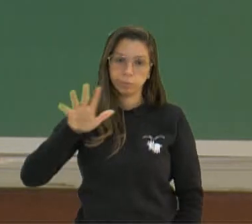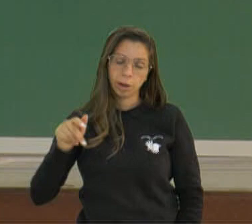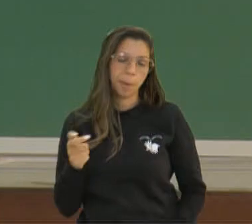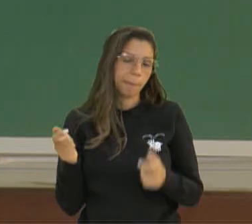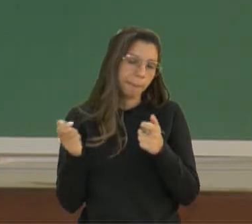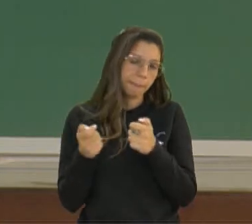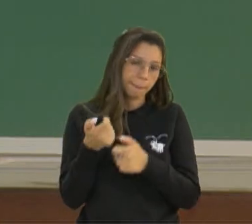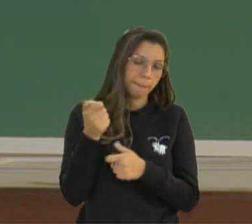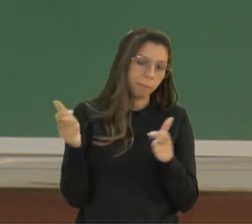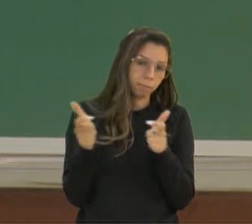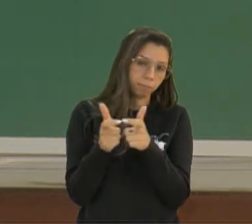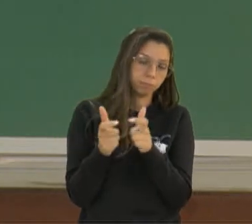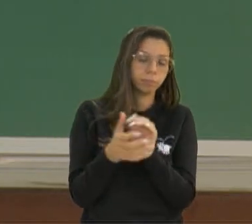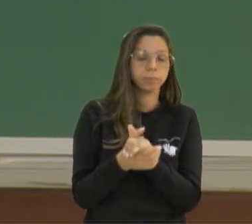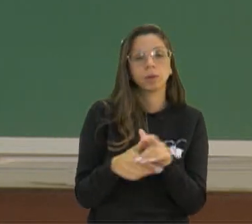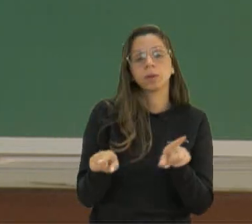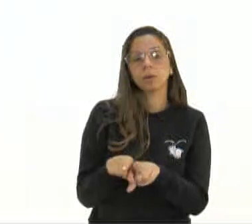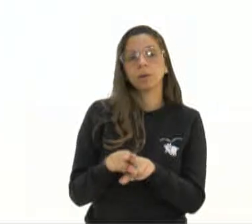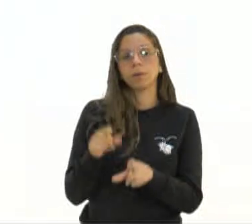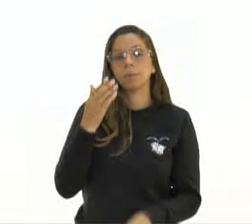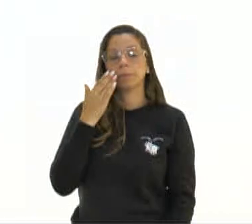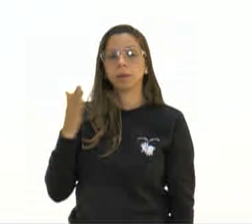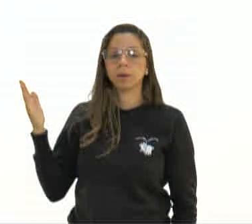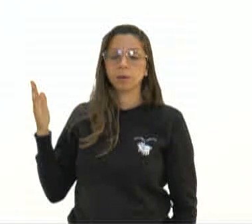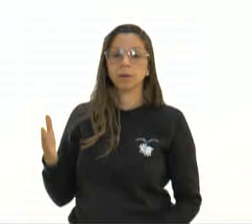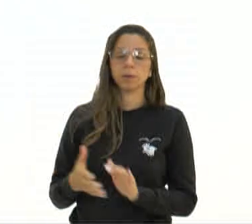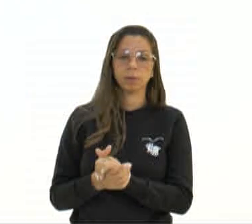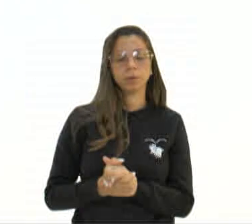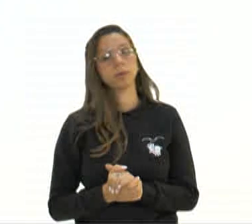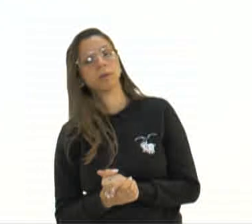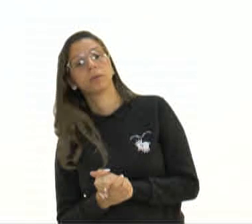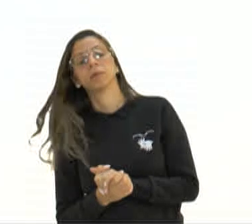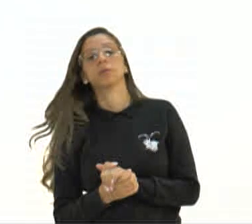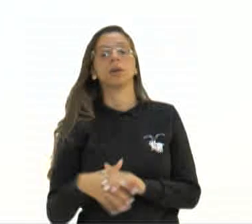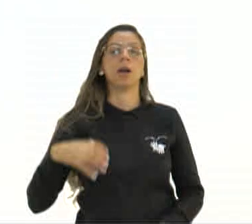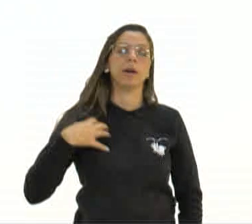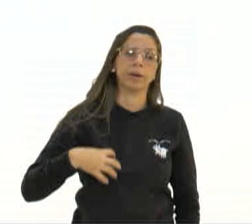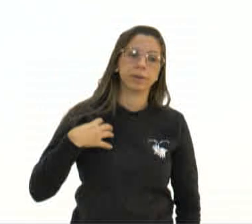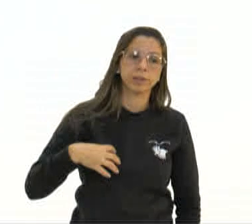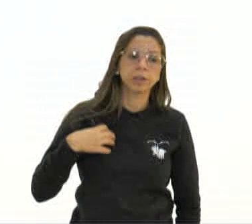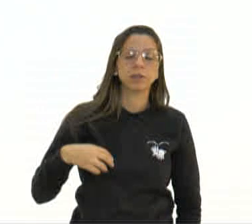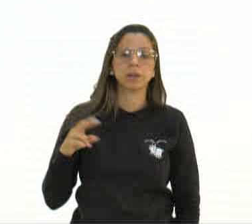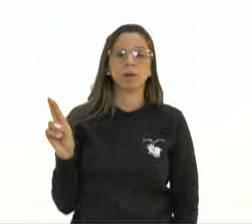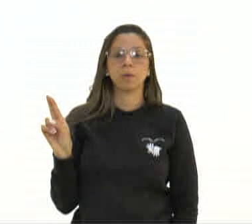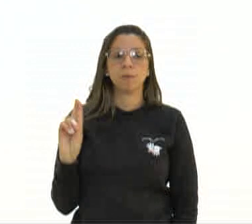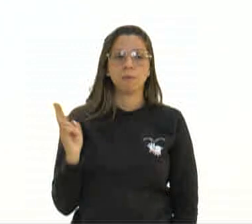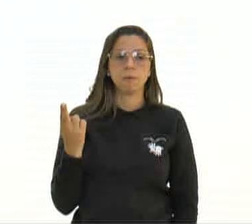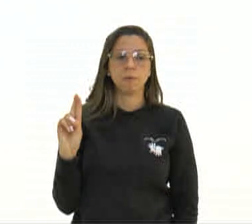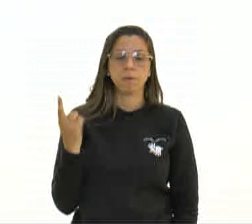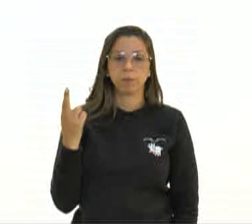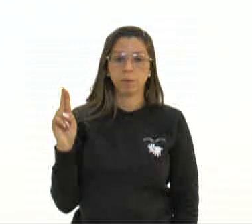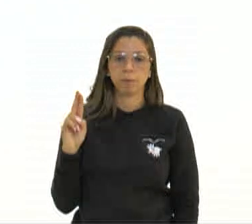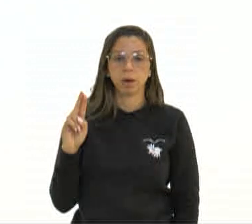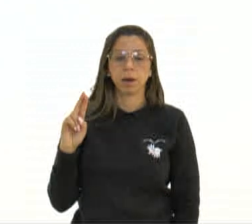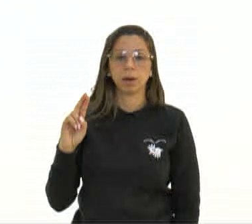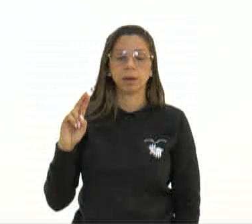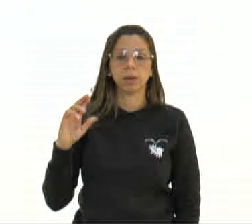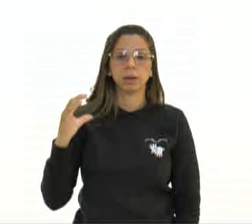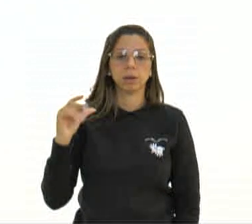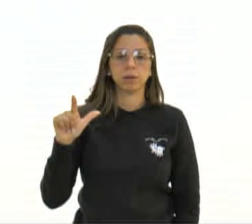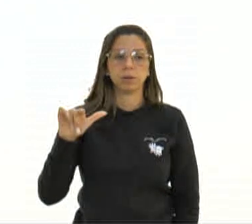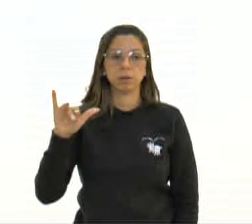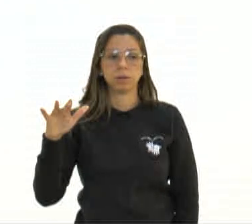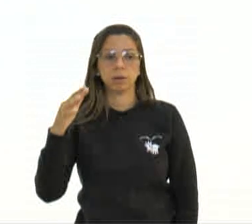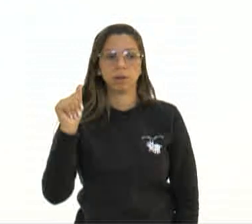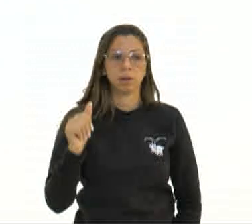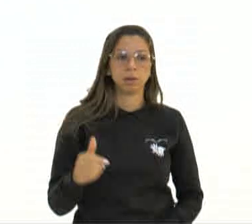representatividade. Países como Argentina, Uruguai, Chile e o Brasil possuem uma forte ascendência europeia,